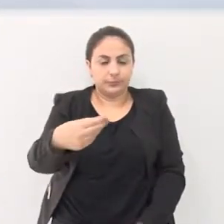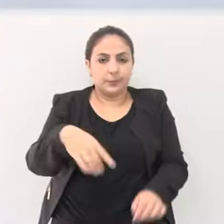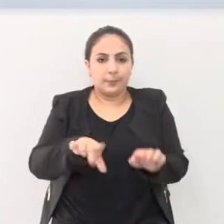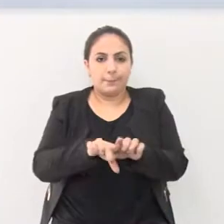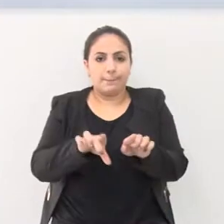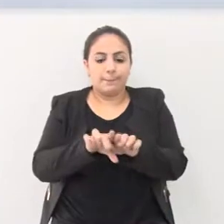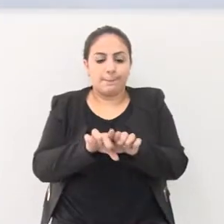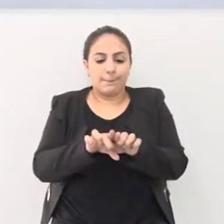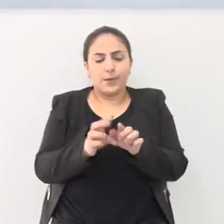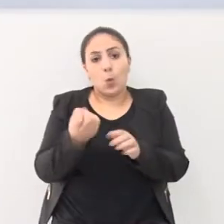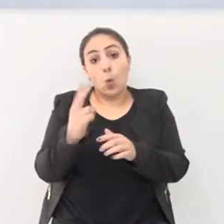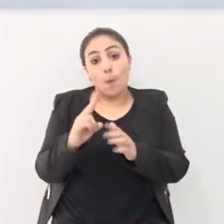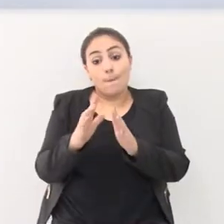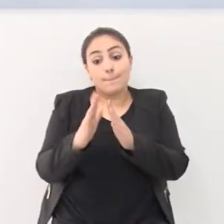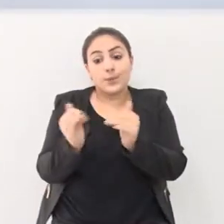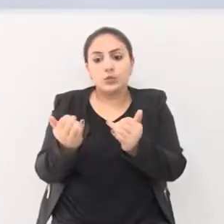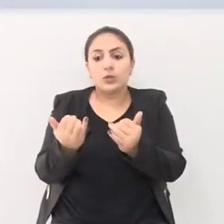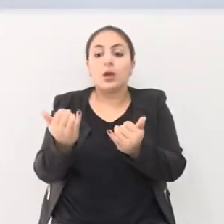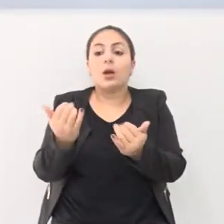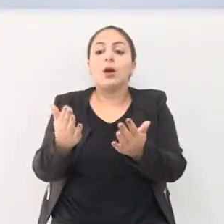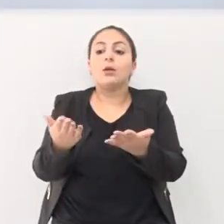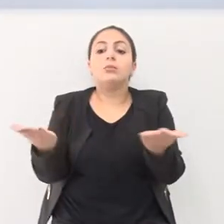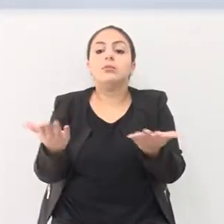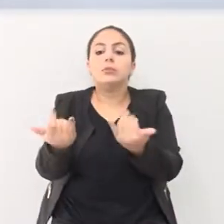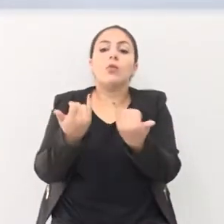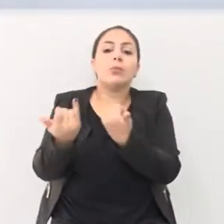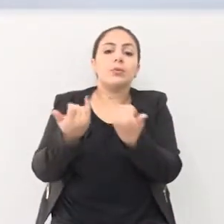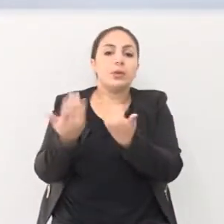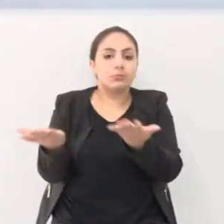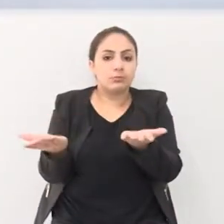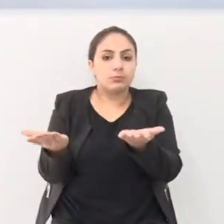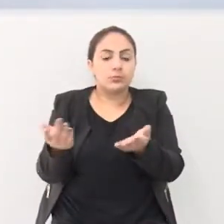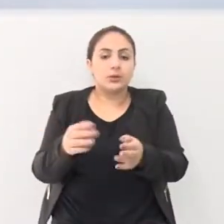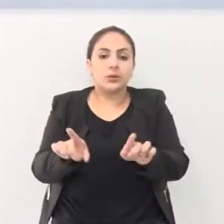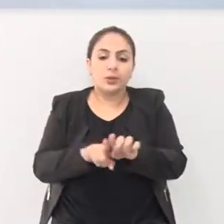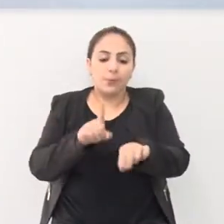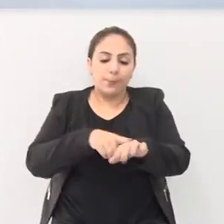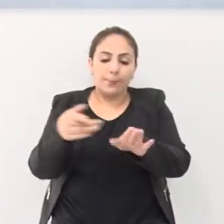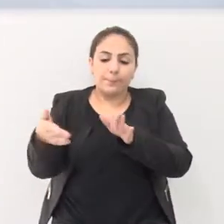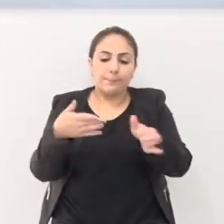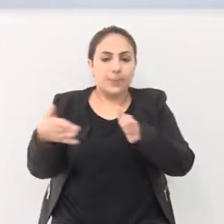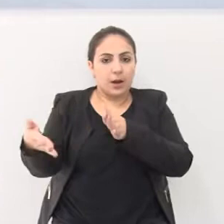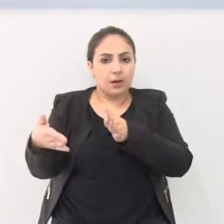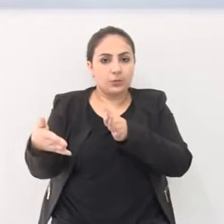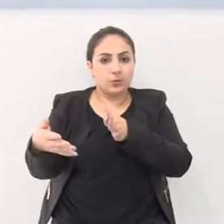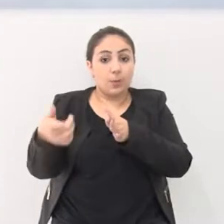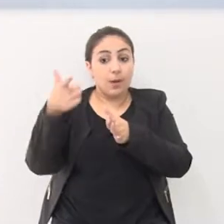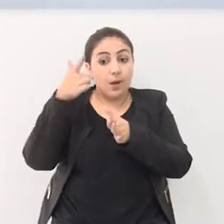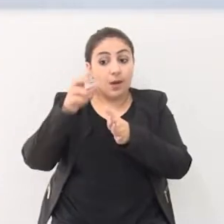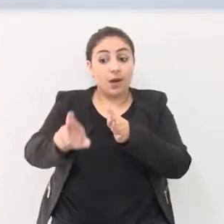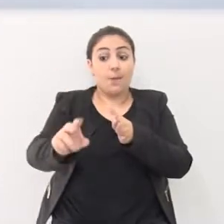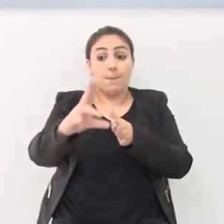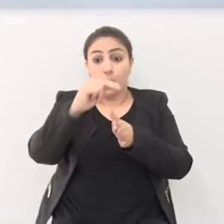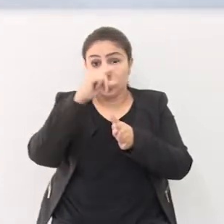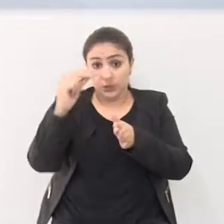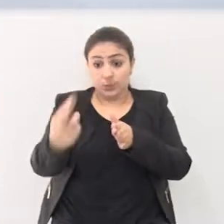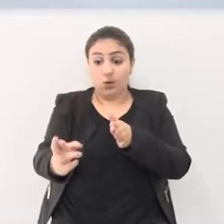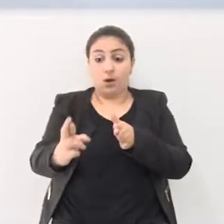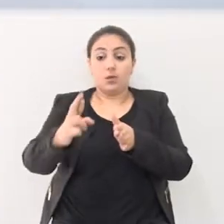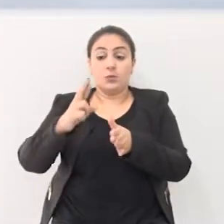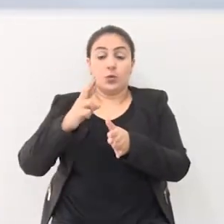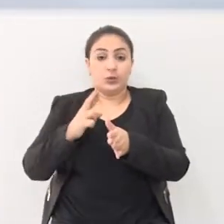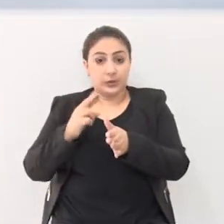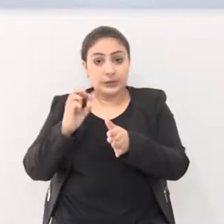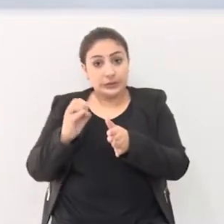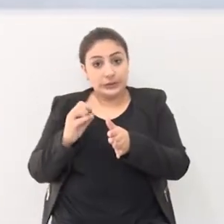ou um pedido de informações, né, pedido de informação, e ele tem um prazo X para me responder se vai ser